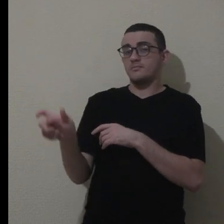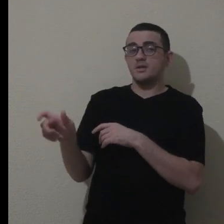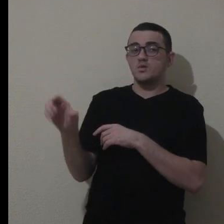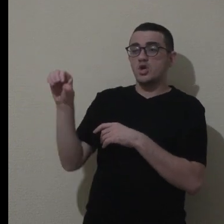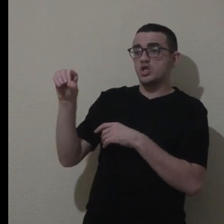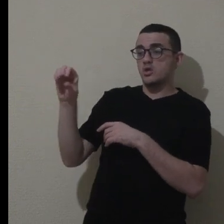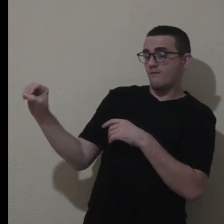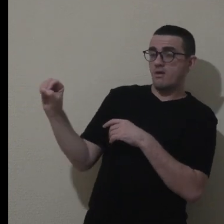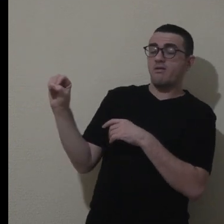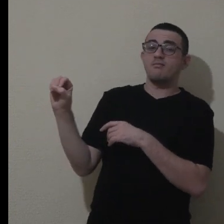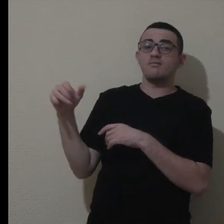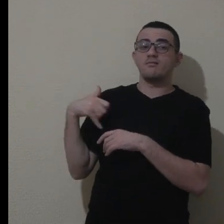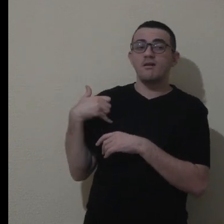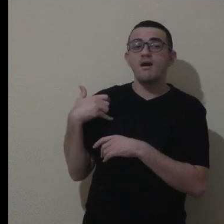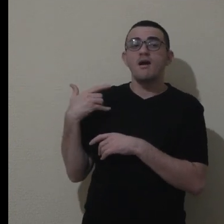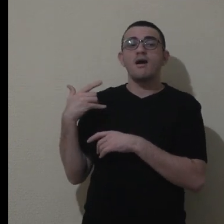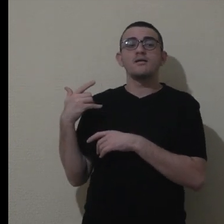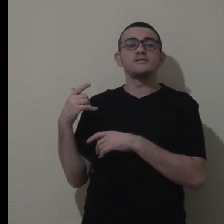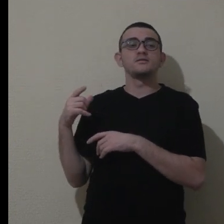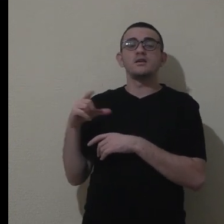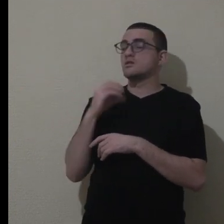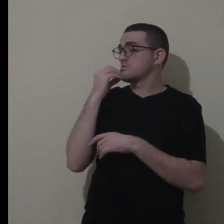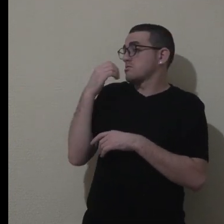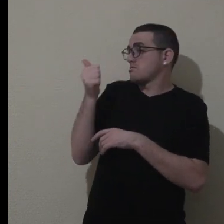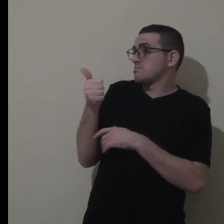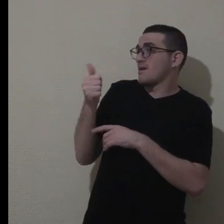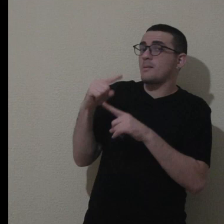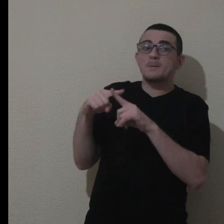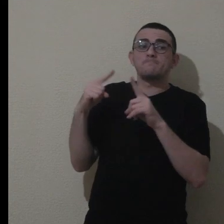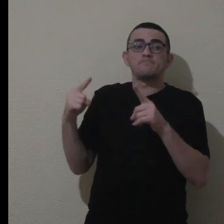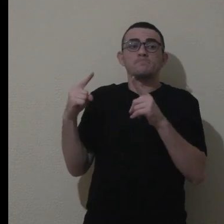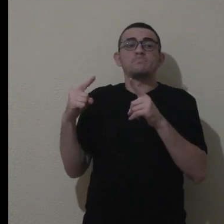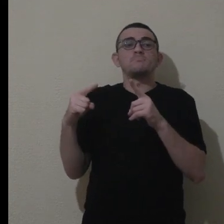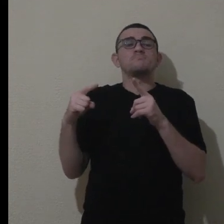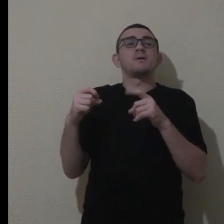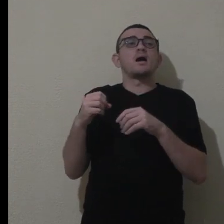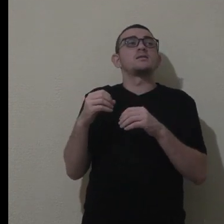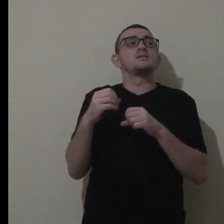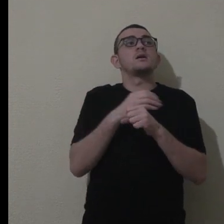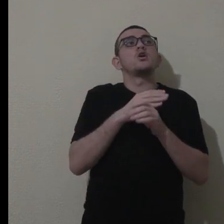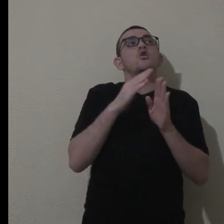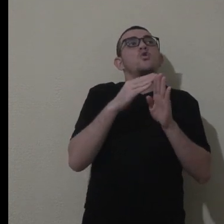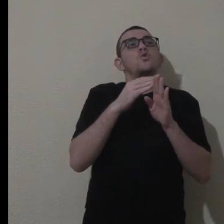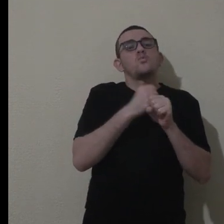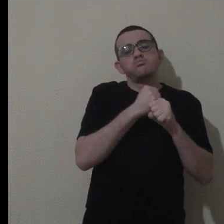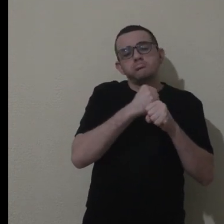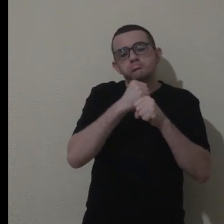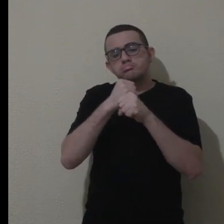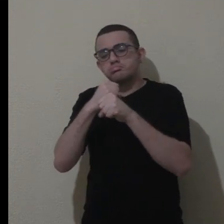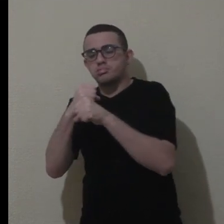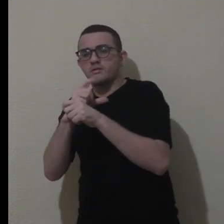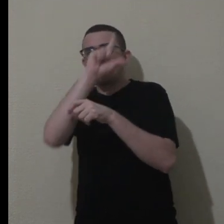outro de 90, né, elas estão bem, mas elas vão, ao longo do tempo, decaindo na